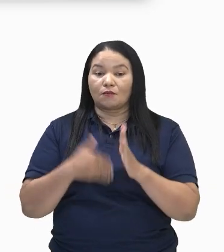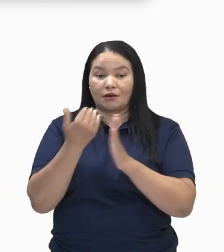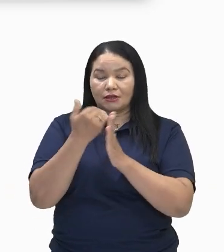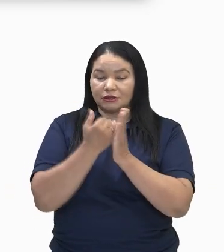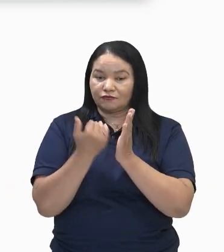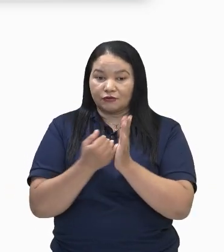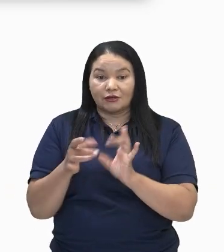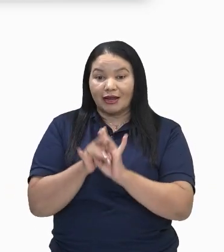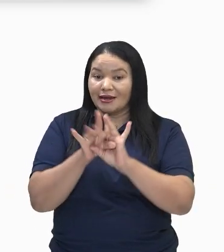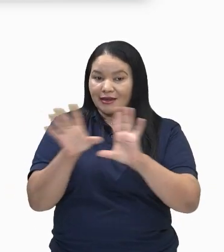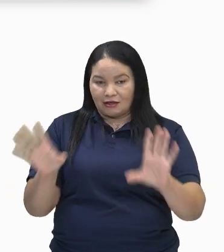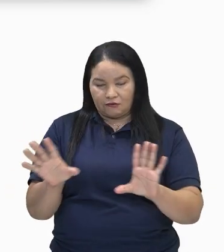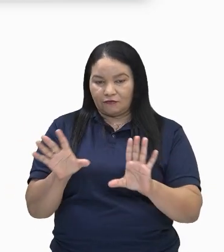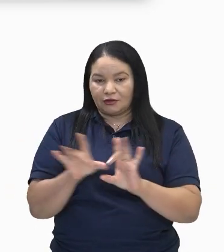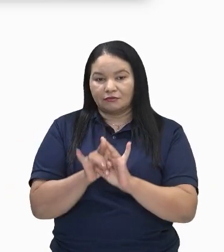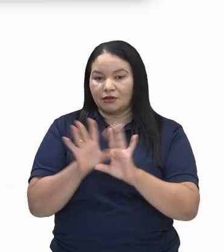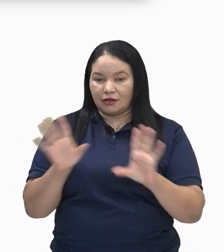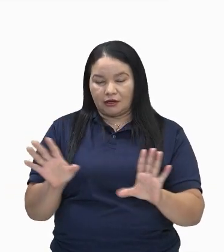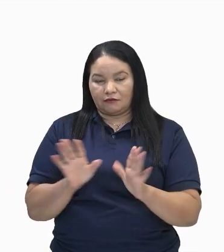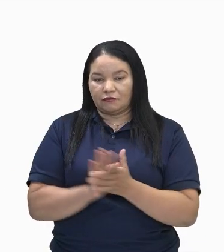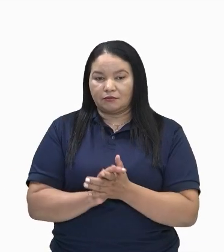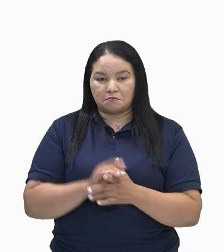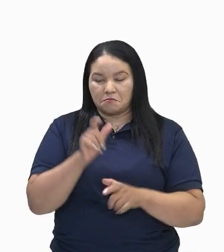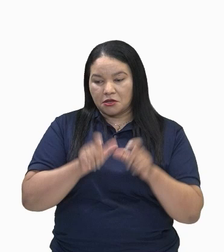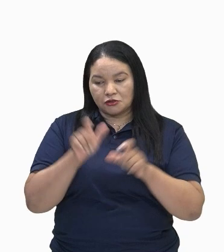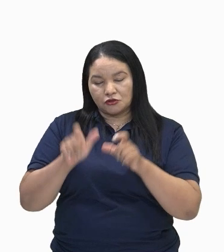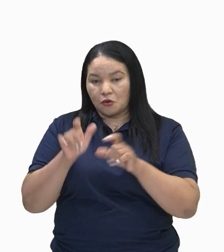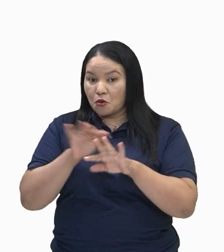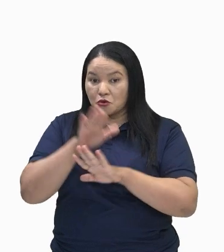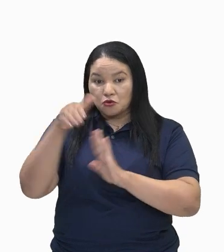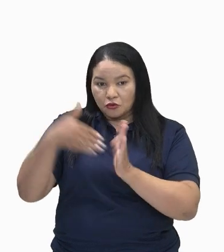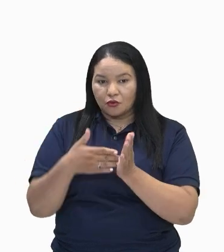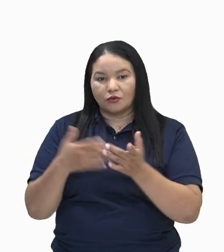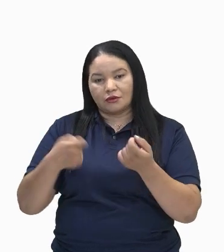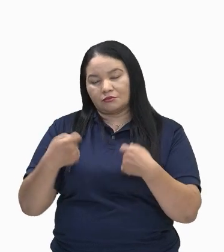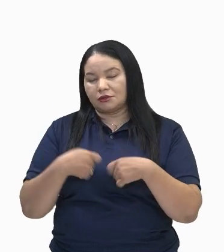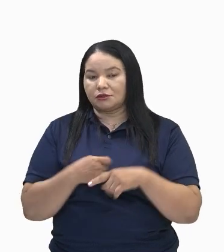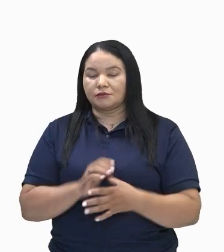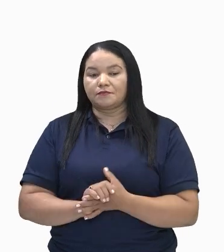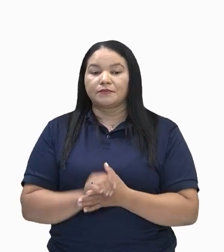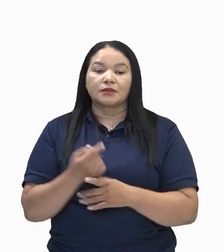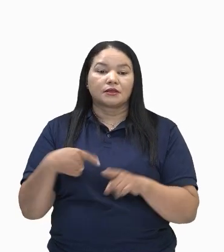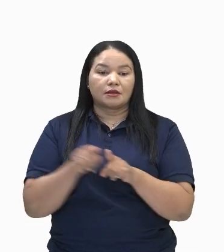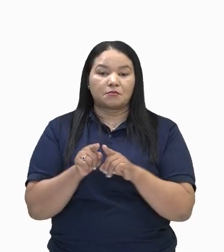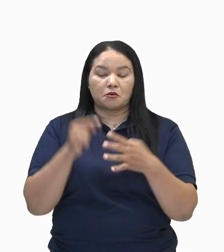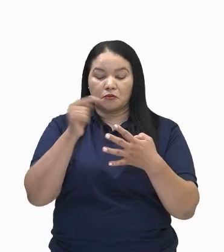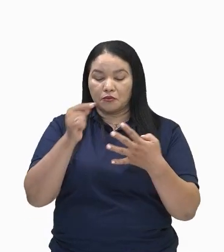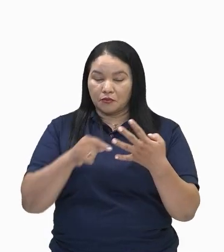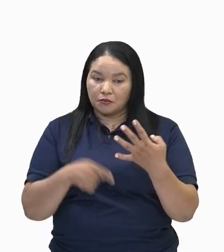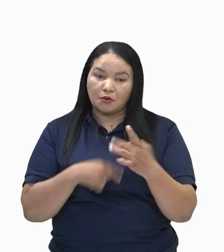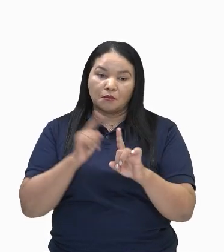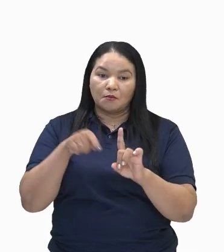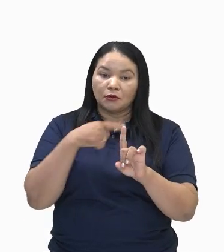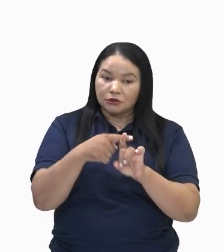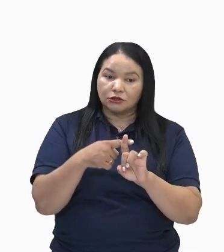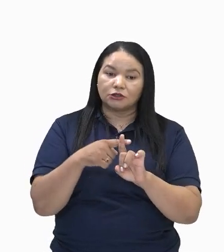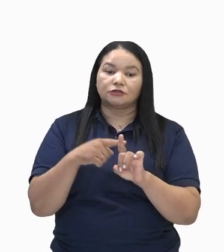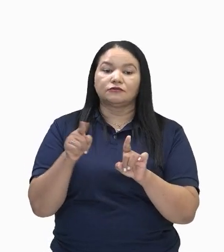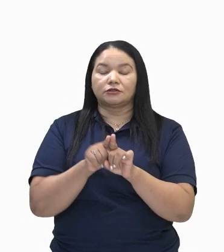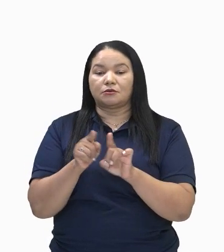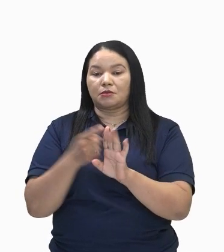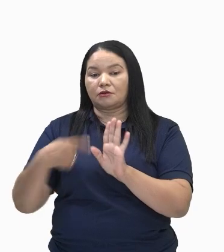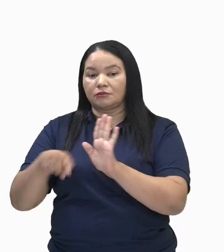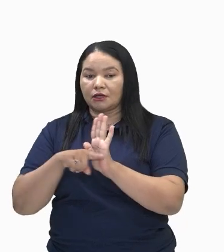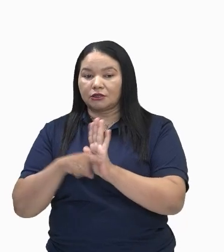é livre. E os pontos positivos e negativos que a gente pode anotar aí as nossas